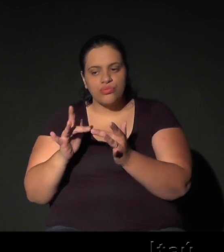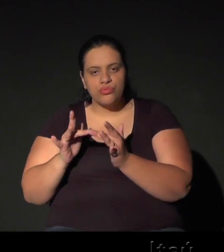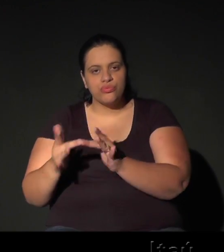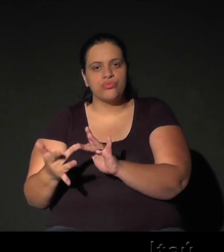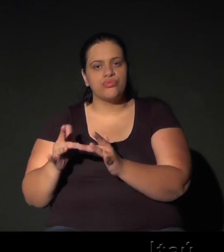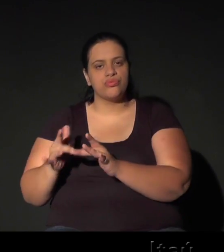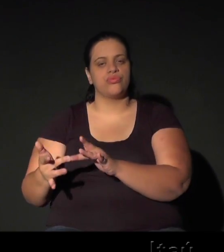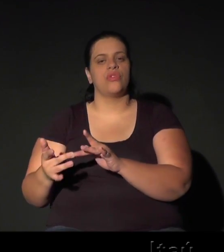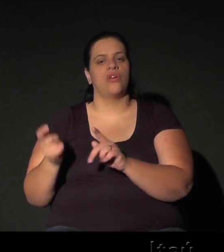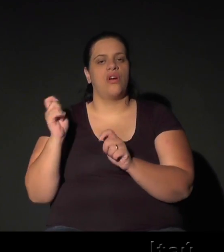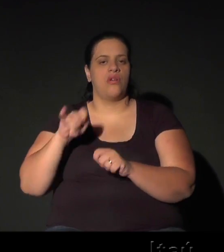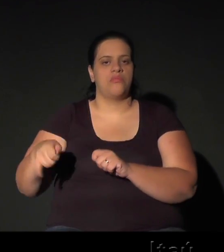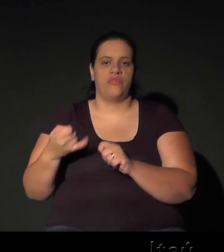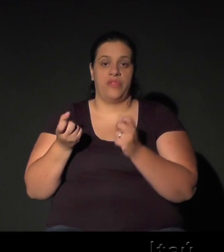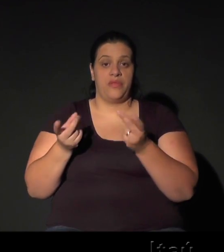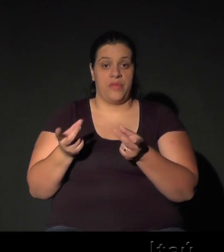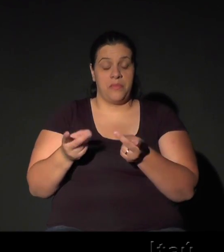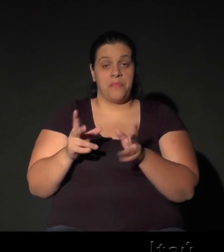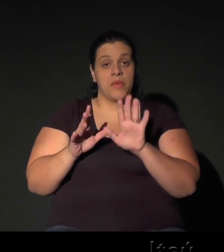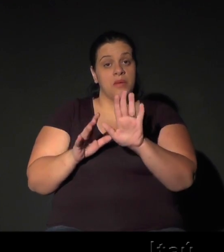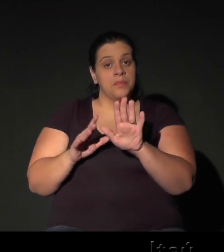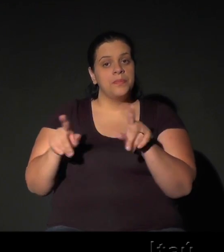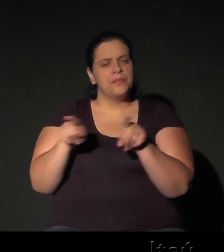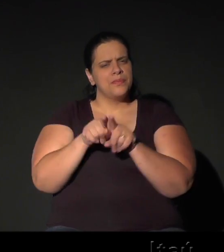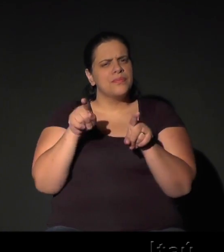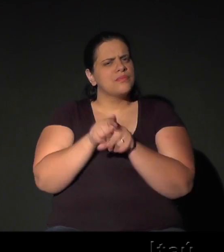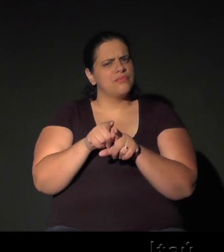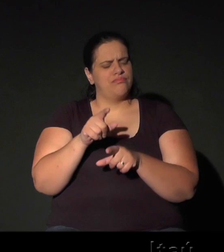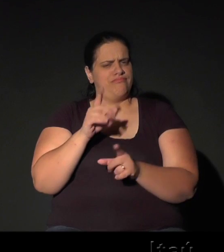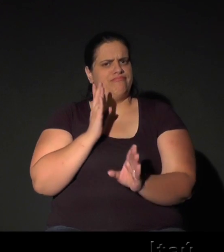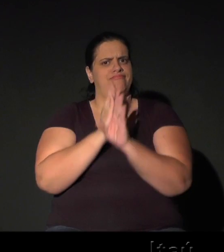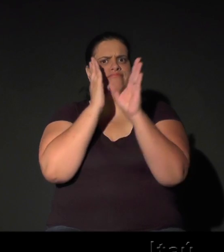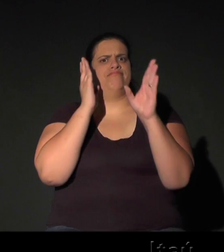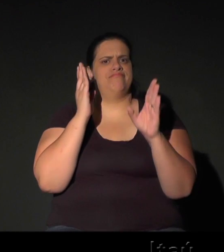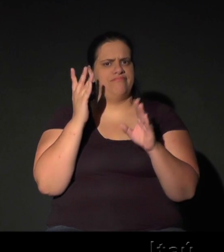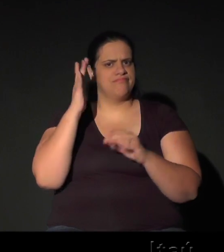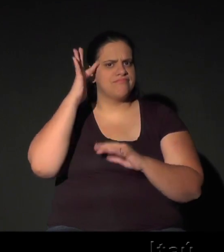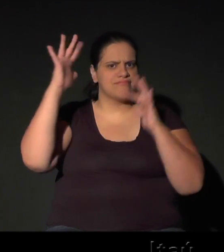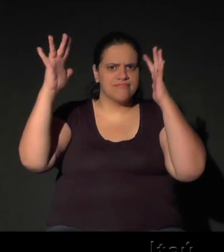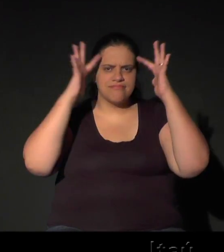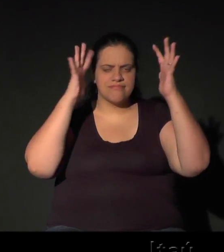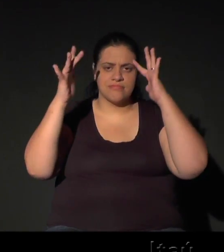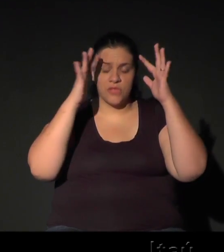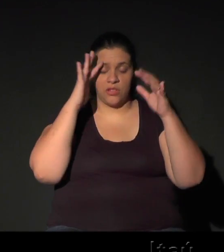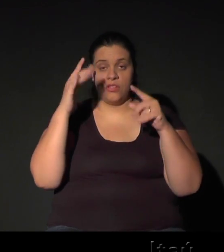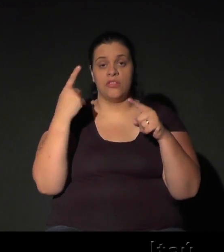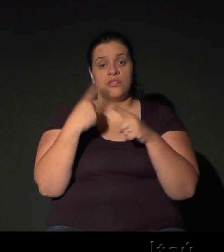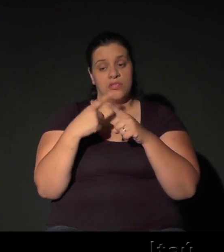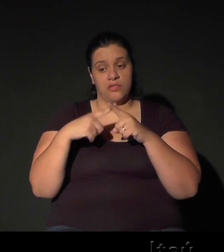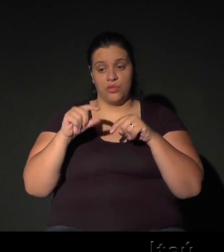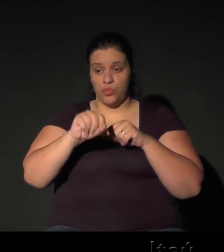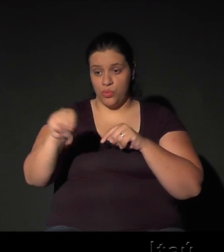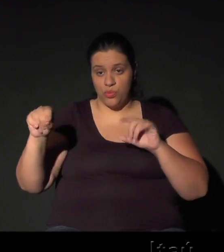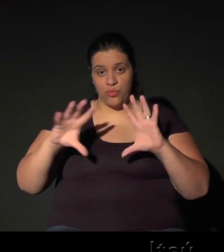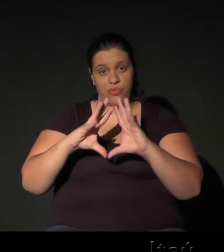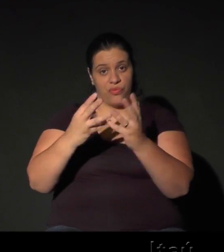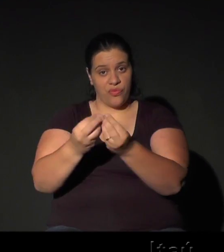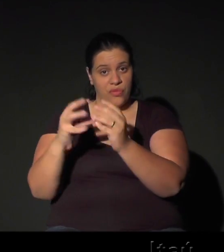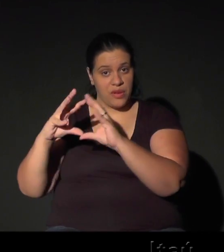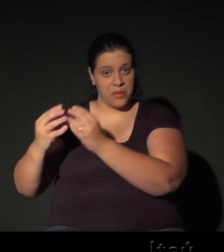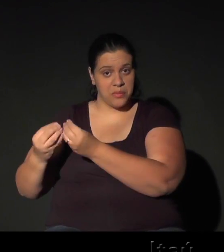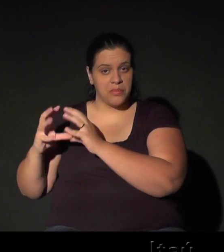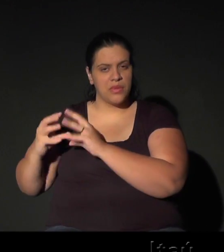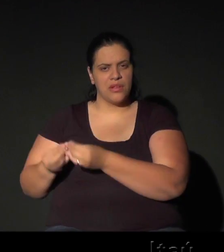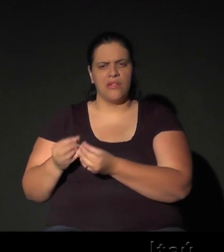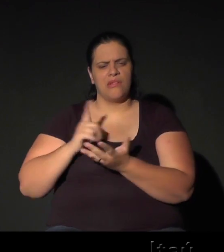vender né ao mesmo tempo um impacto incrível em termos de Imaginário né pra família né Eh